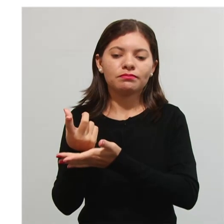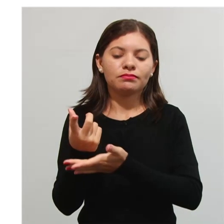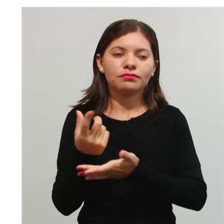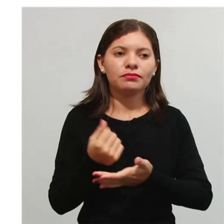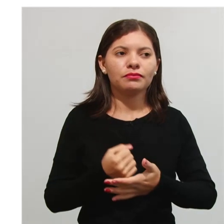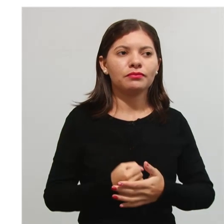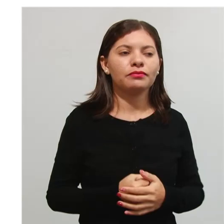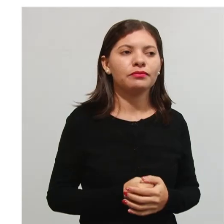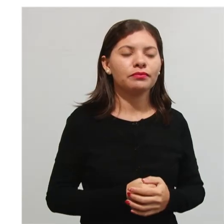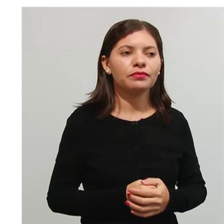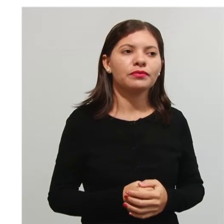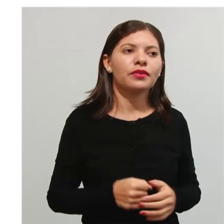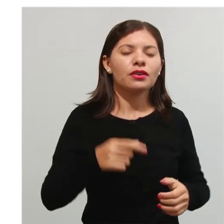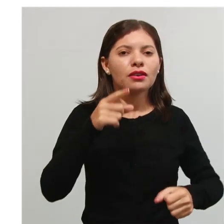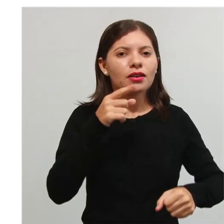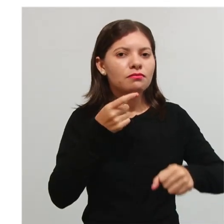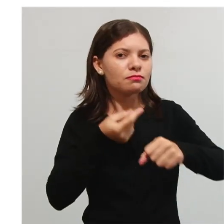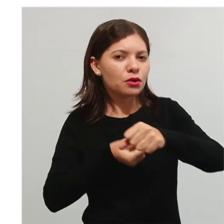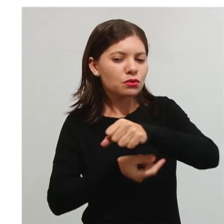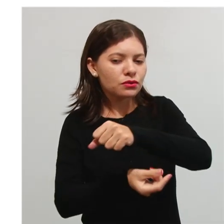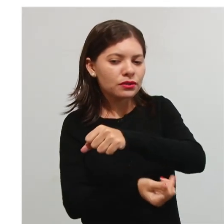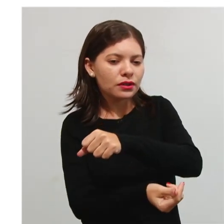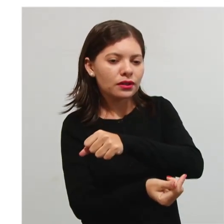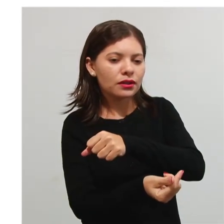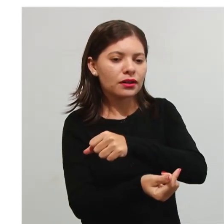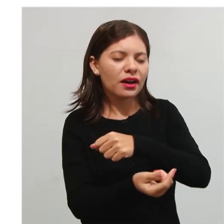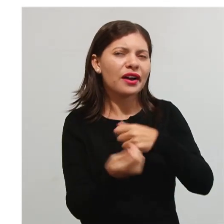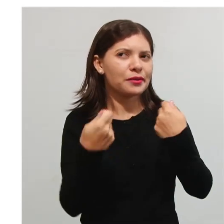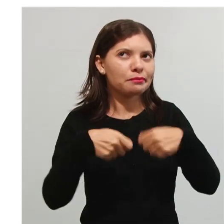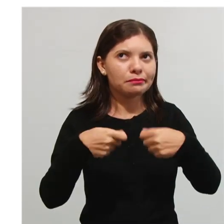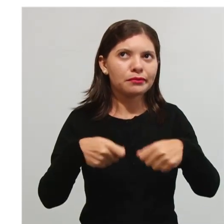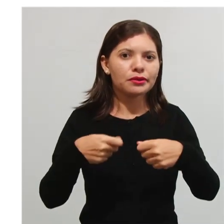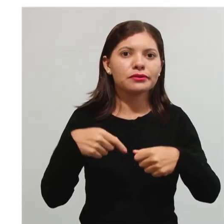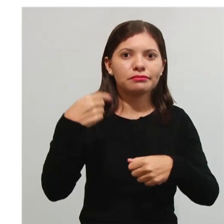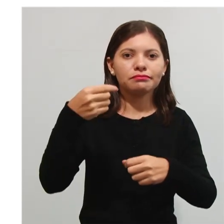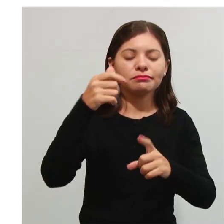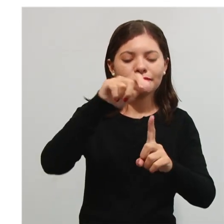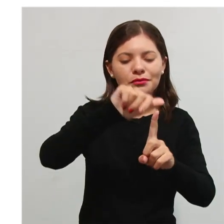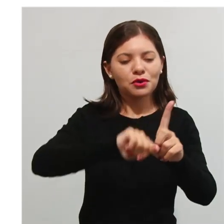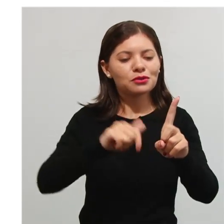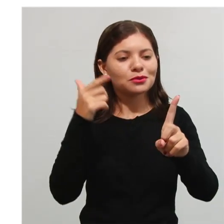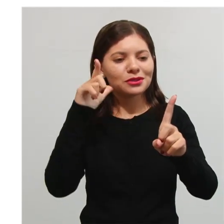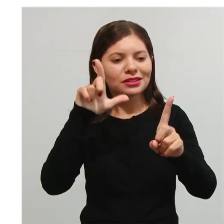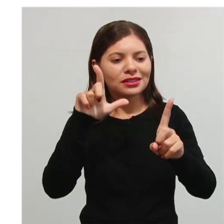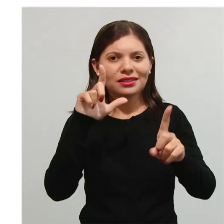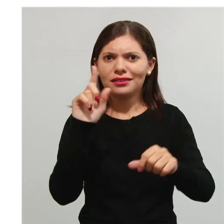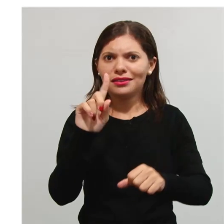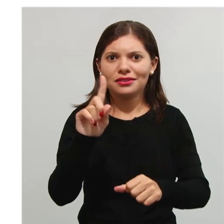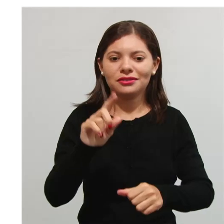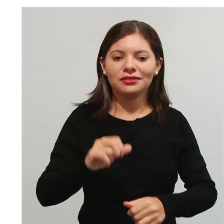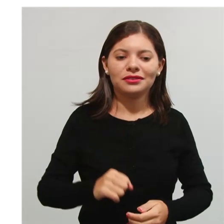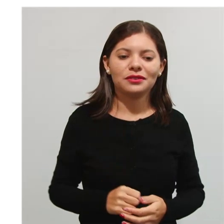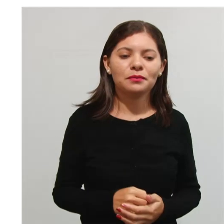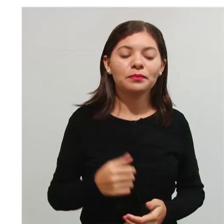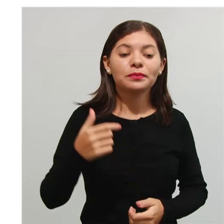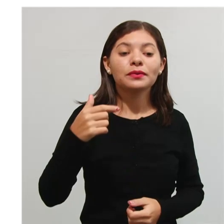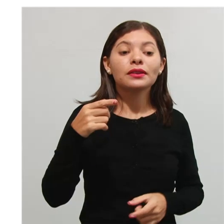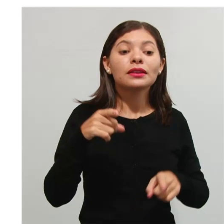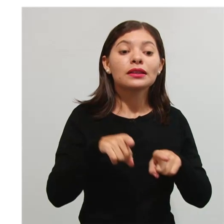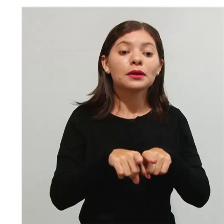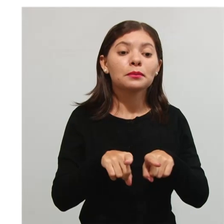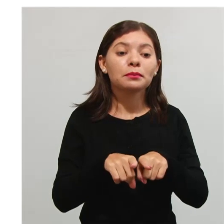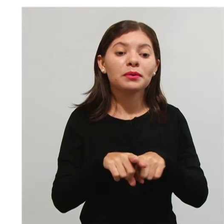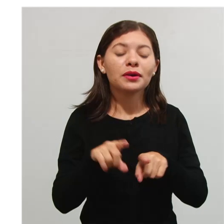loteria que você vai investir ali e acha que pode ou não ganhar no próximo mês, ok? Outro ponto importante é a falta